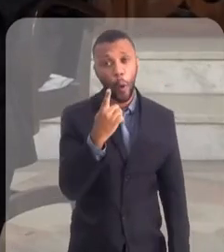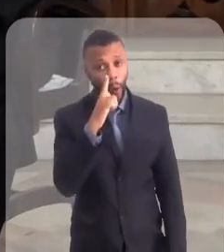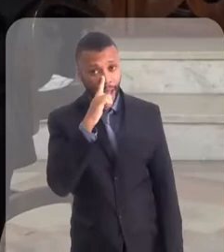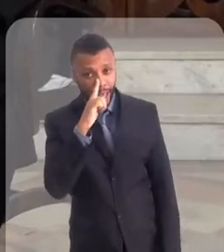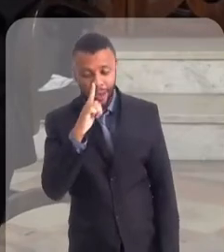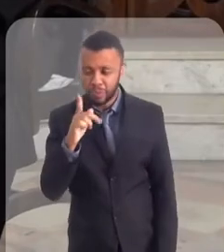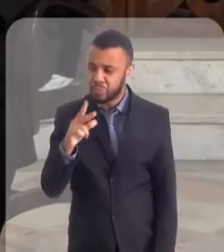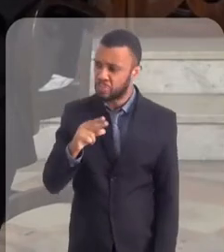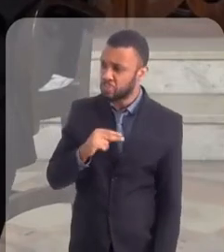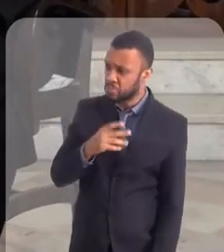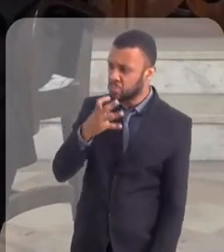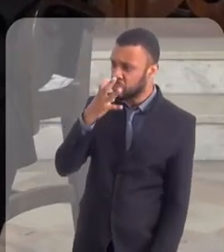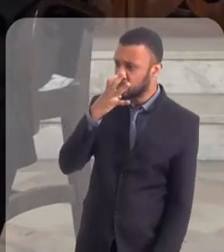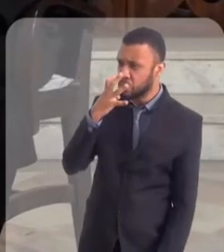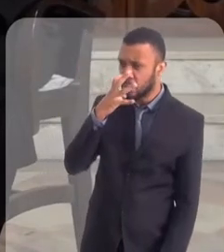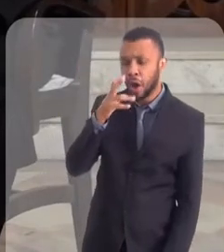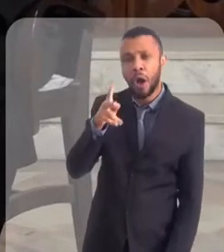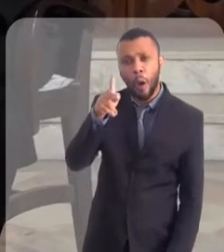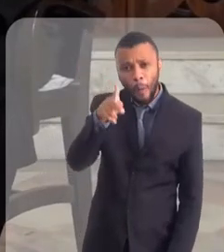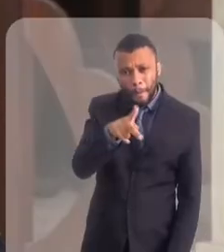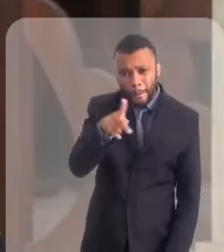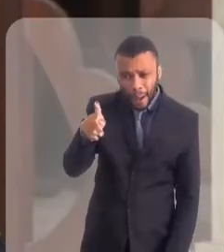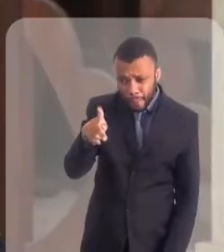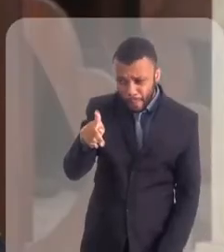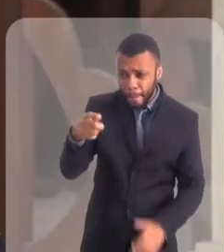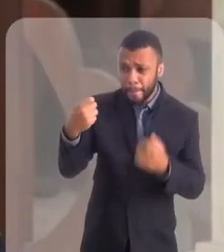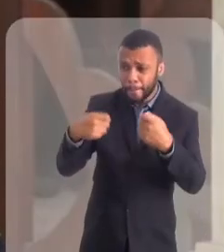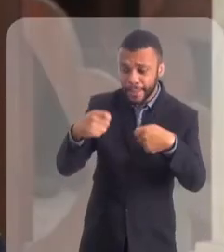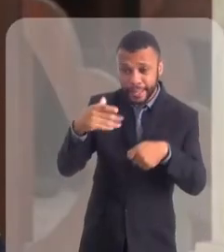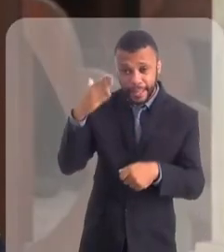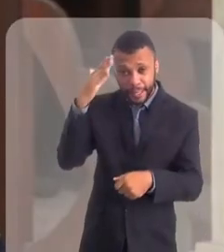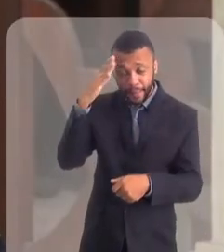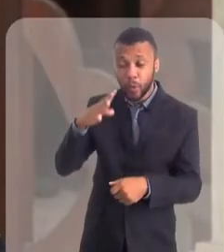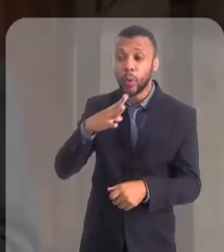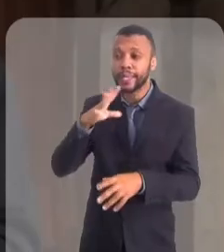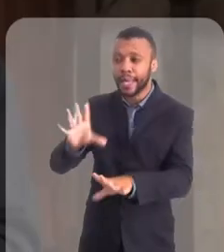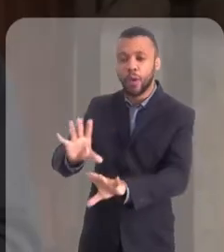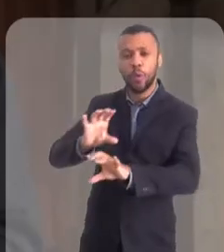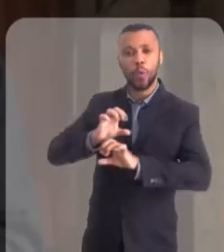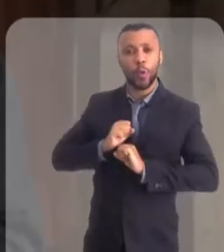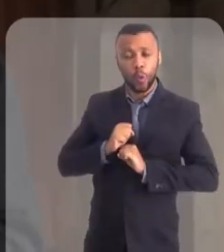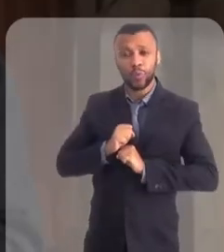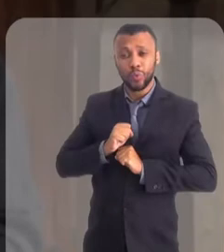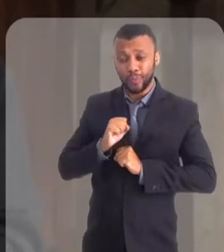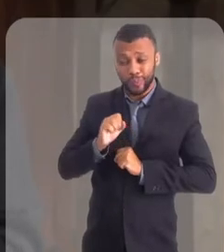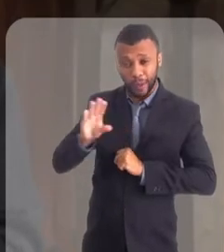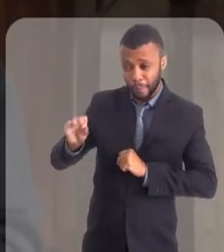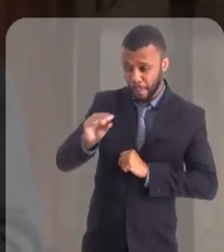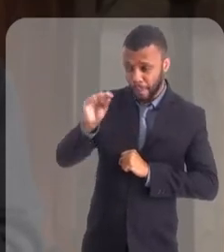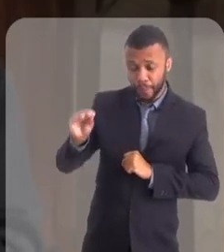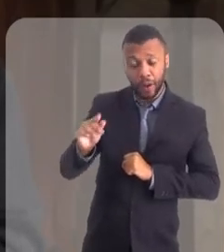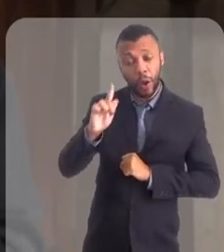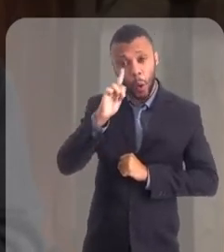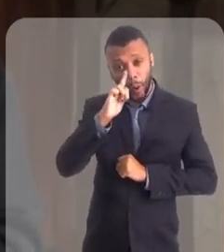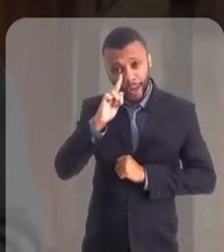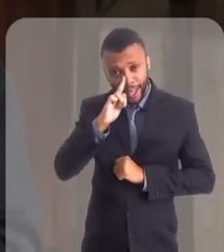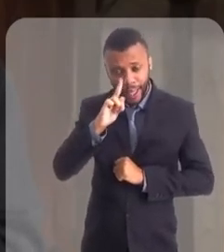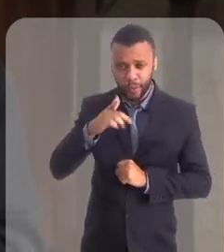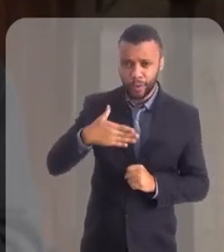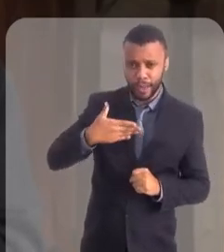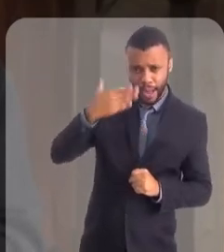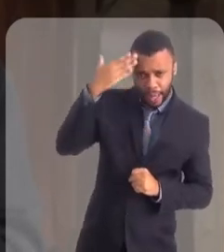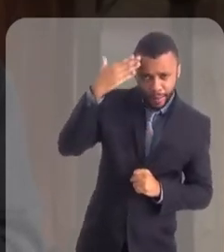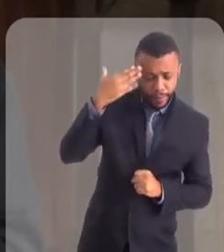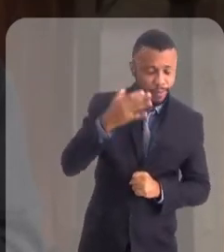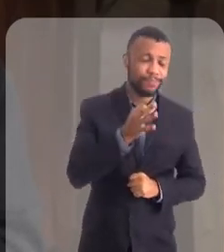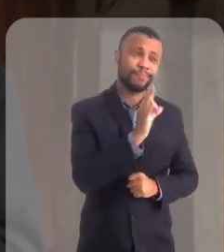entendi. Diga. Para se tornar um padre aqui, você tem que saber árabe e grego? Isso, pelo menos para a celebração, tem que